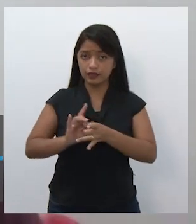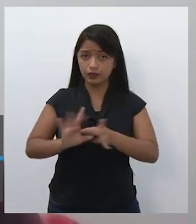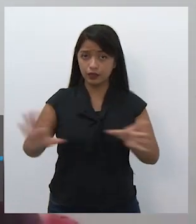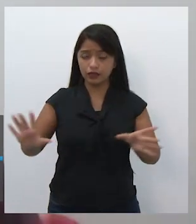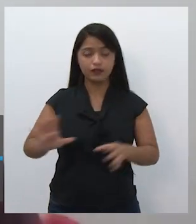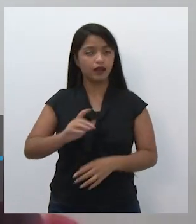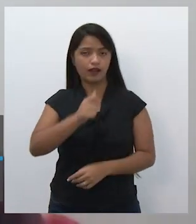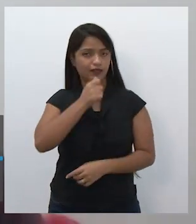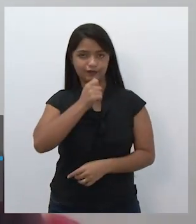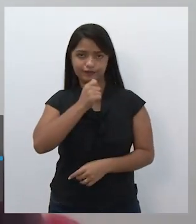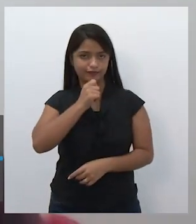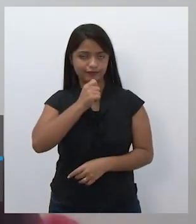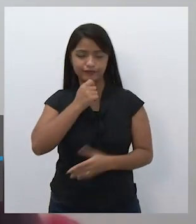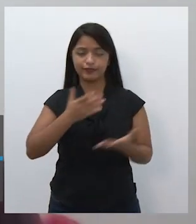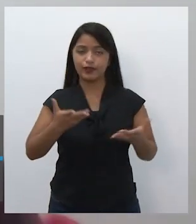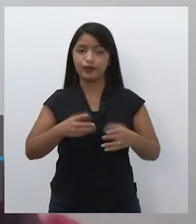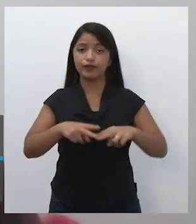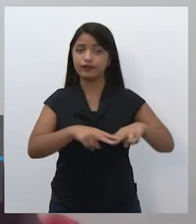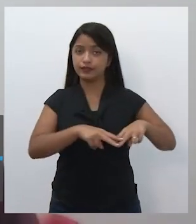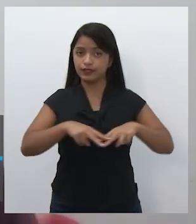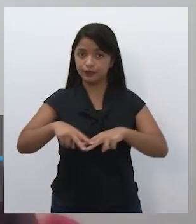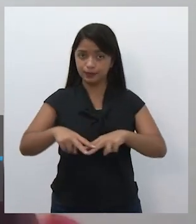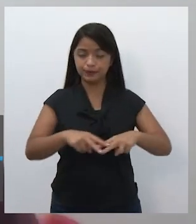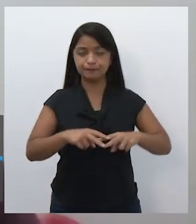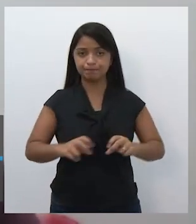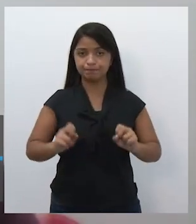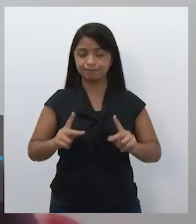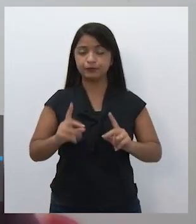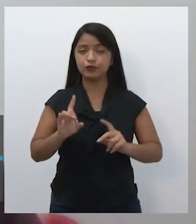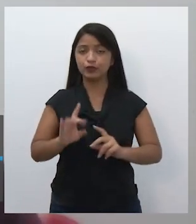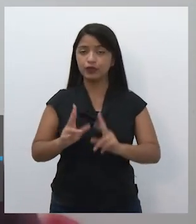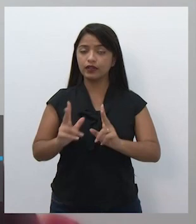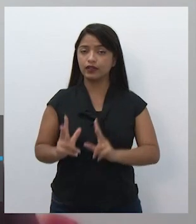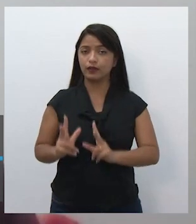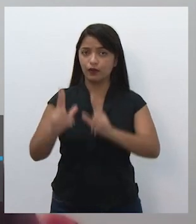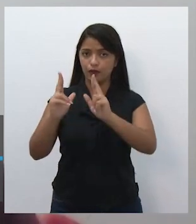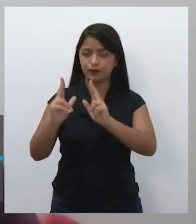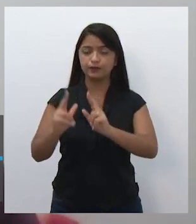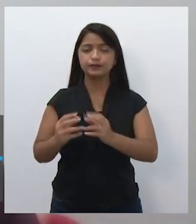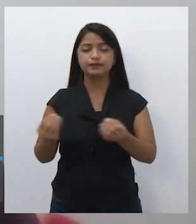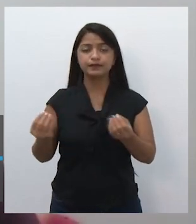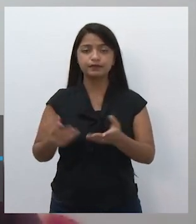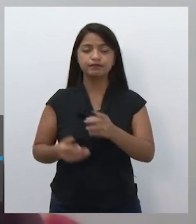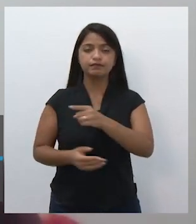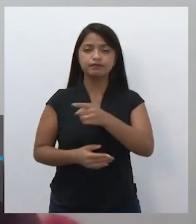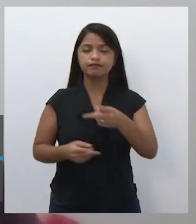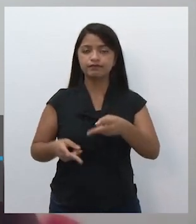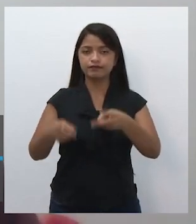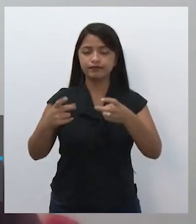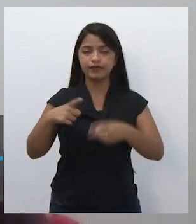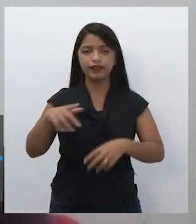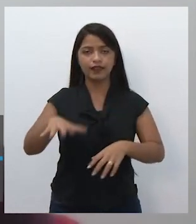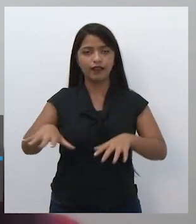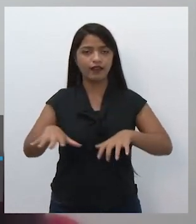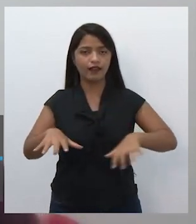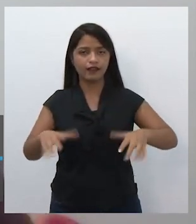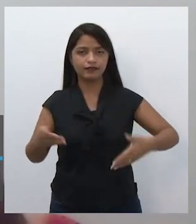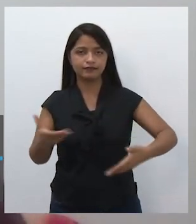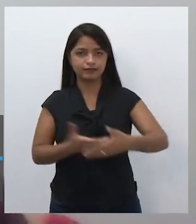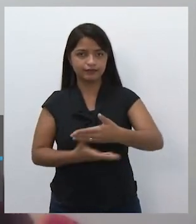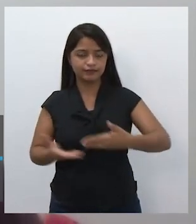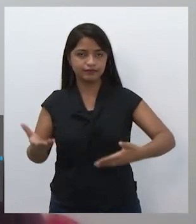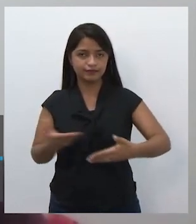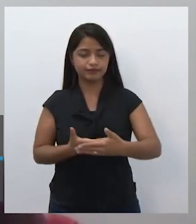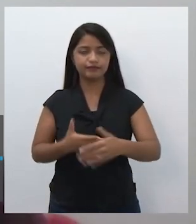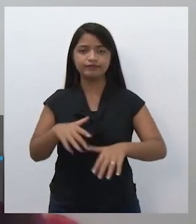né? A gente trouxe um recorte desse material para que vocês percebam essa integração por área. Eu sei que aqui é pequeno, mas aqui está mencionando como é